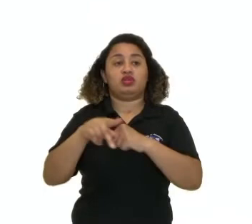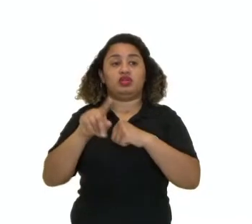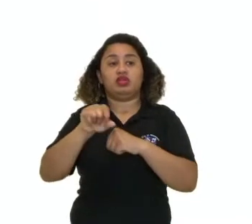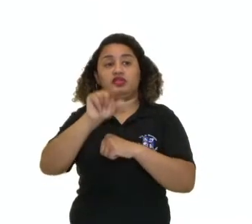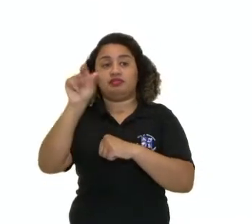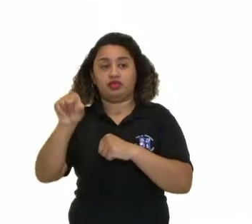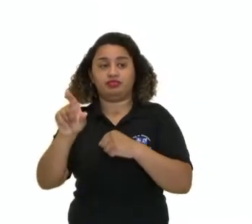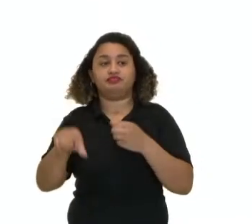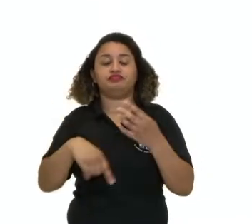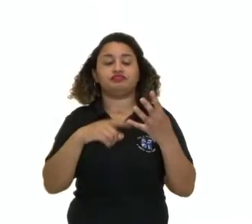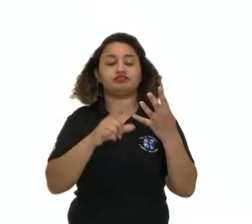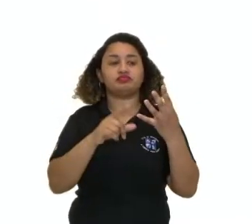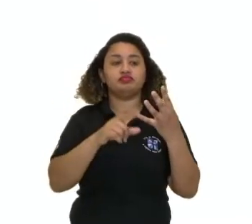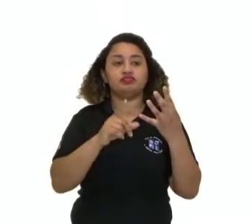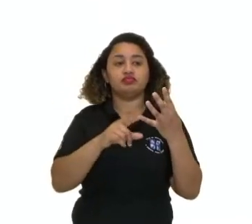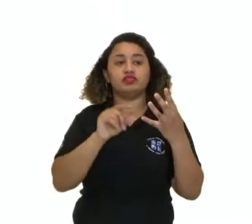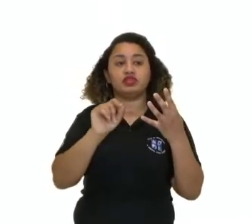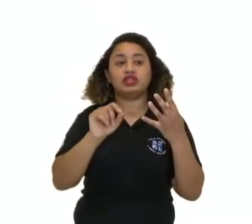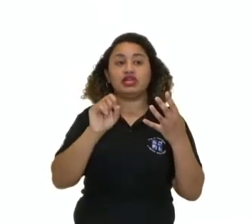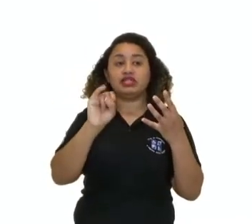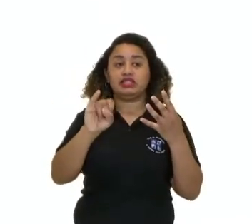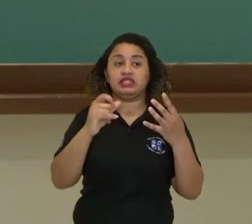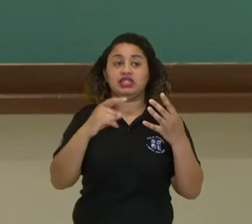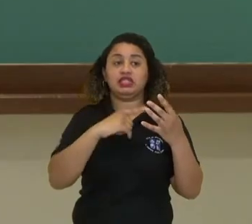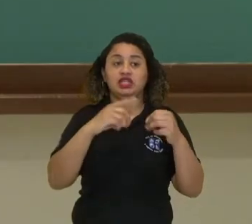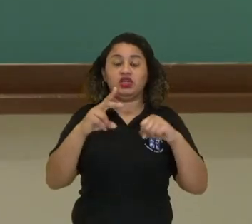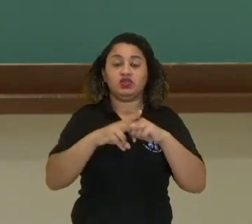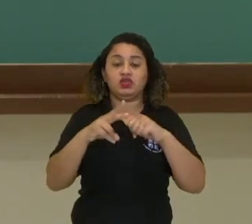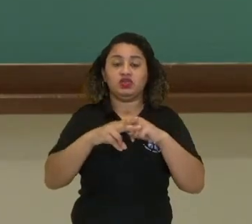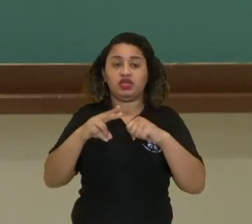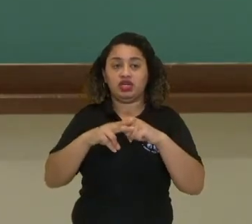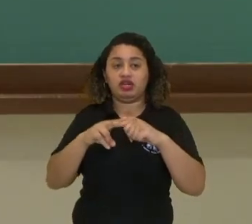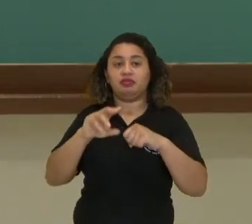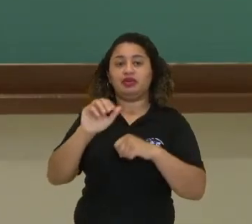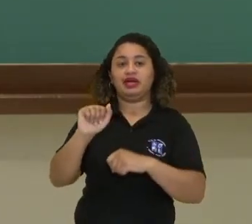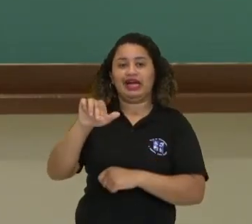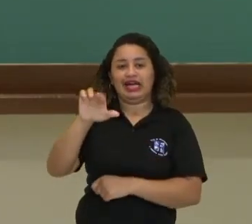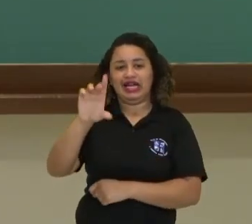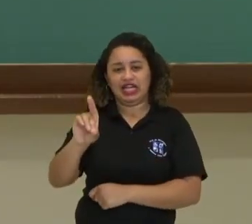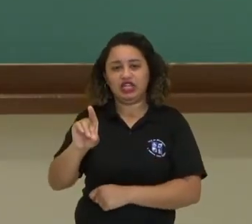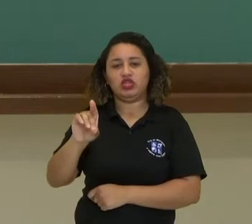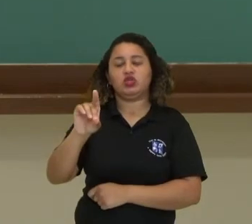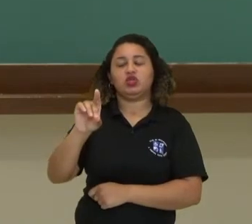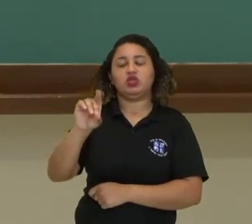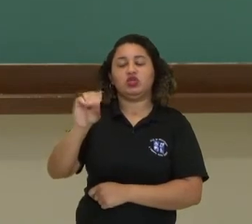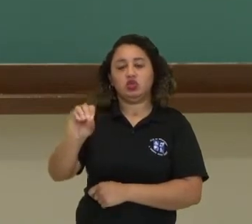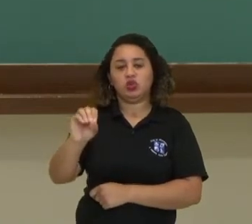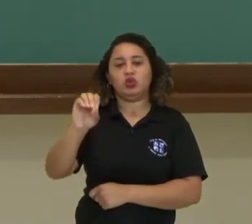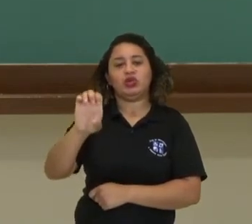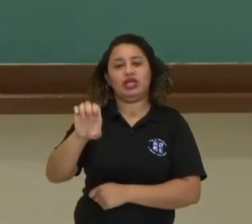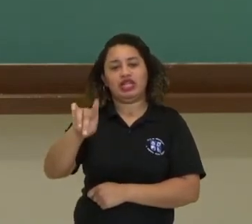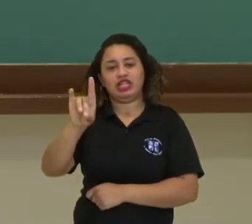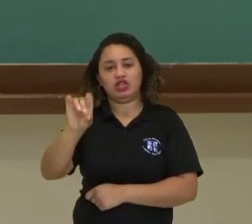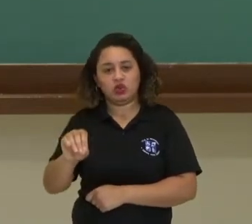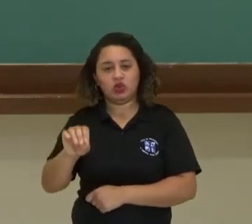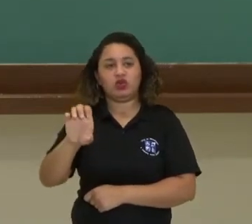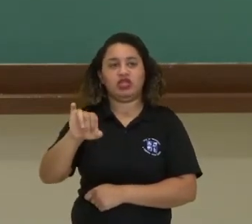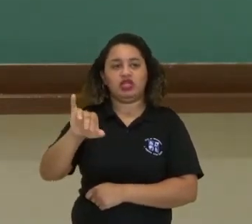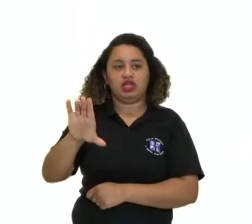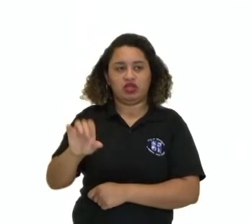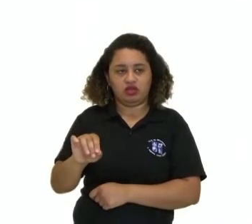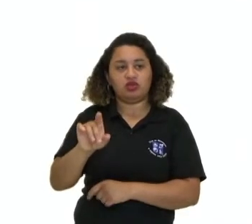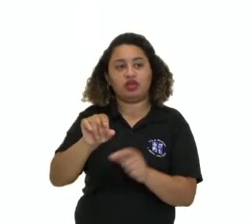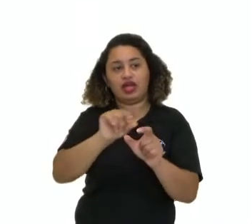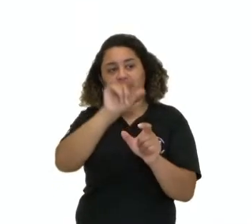gerúndio desde que não seja tem sede em porque quando é antecedido porém como em se tratando de aí a gente tem a próclise né